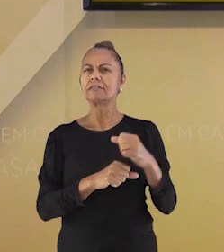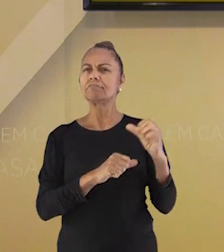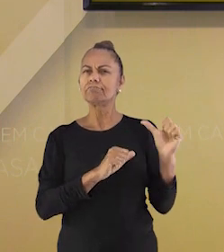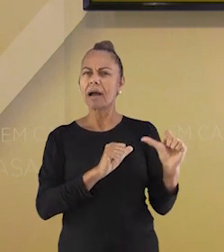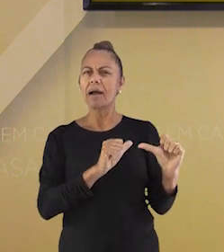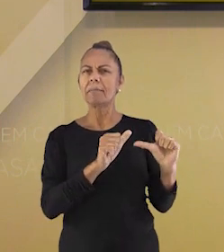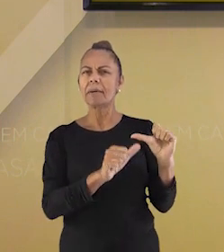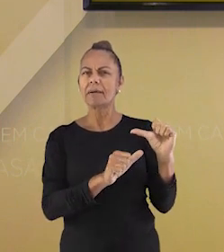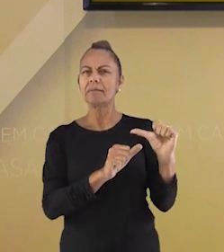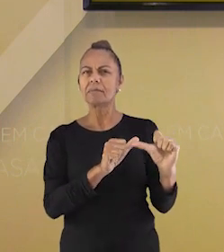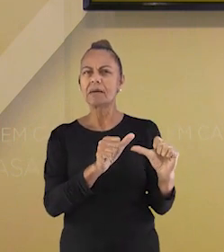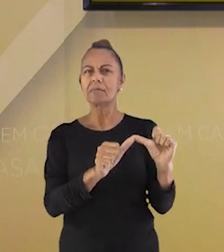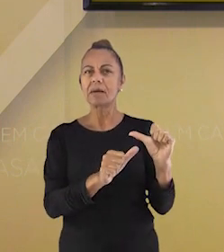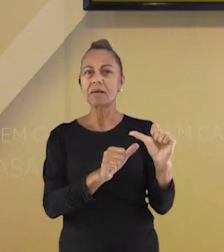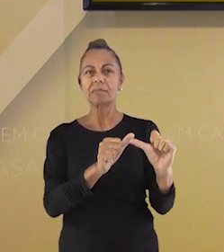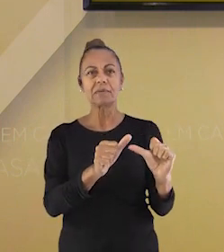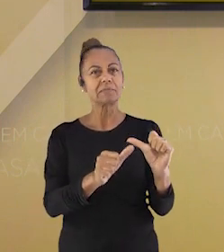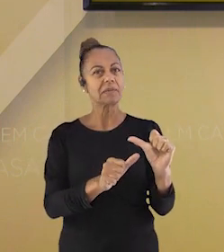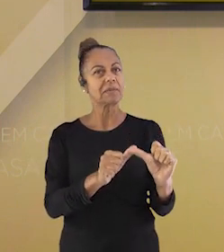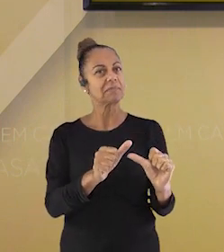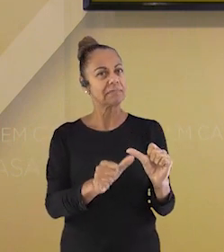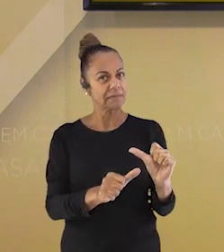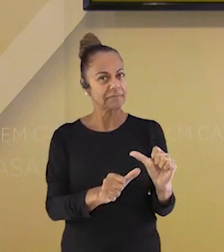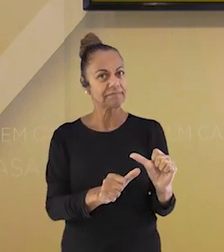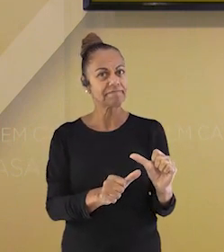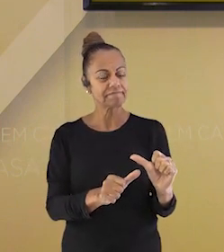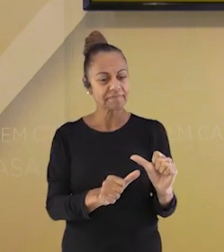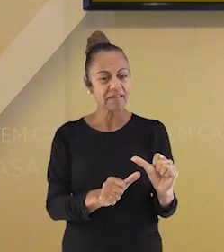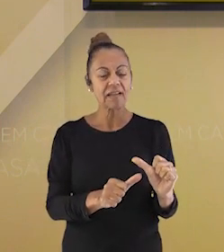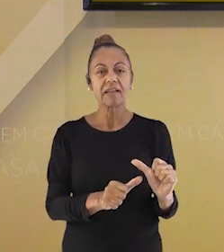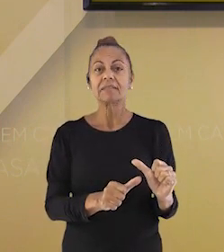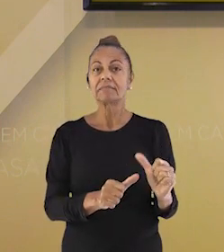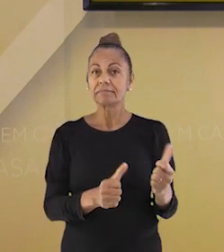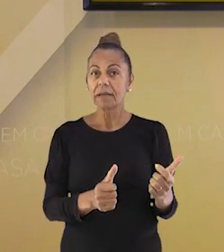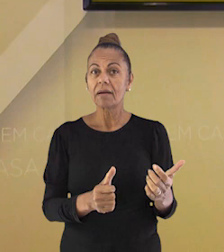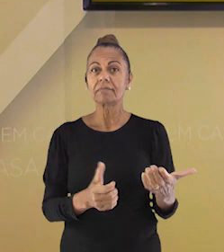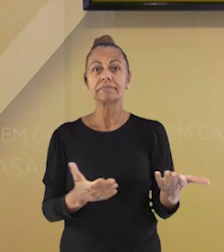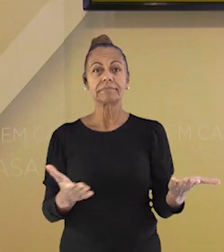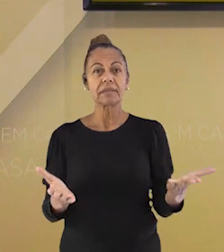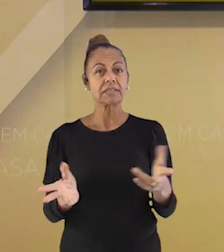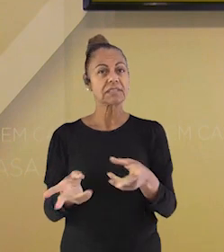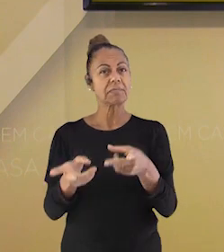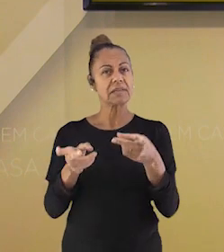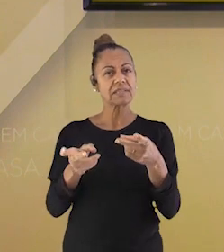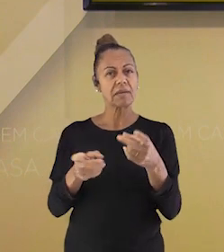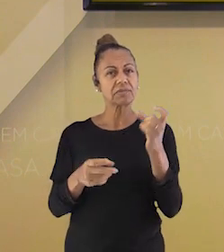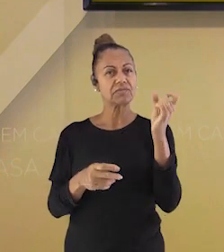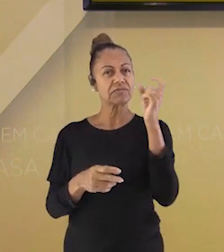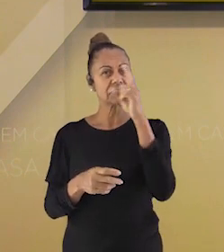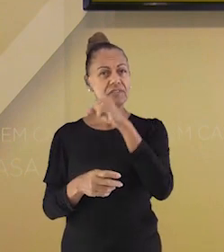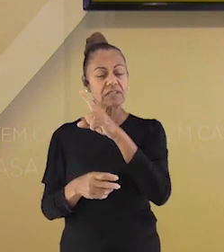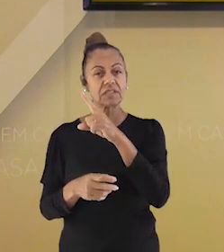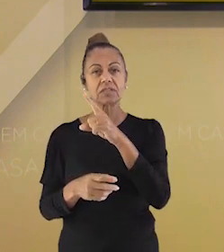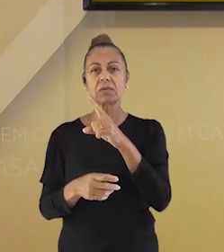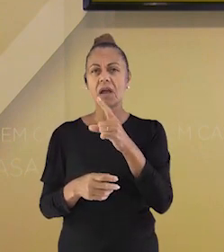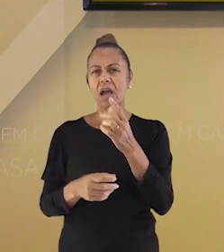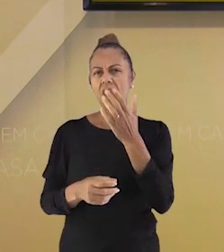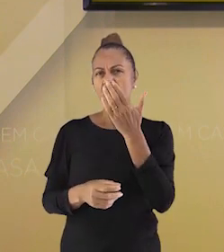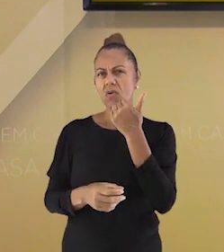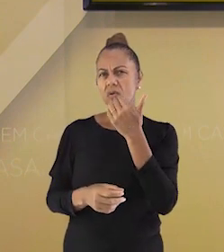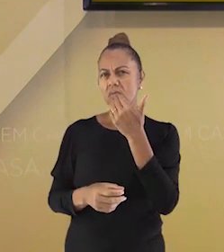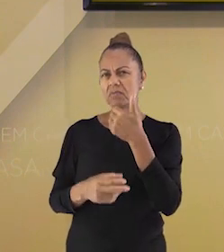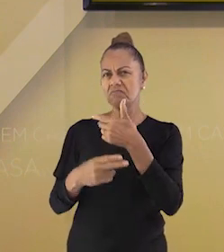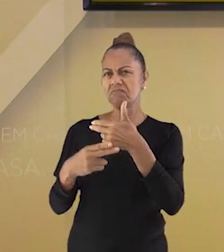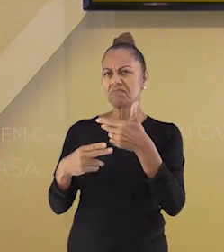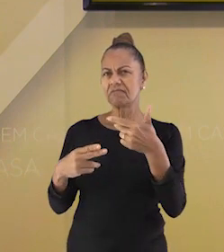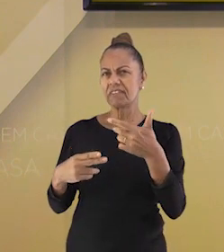ano. E não sei se vocês perceberam, mas tem sido cada vez mais difícil fazer refeições mais